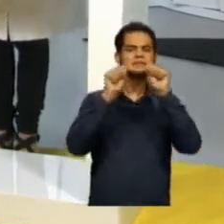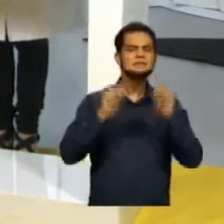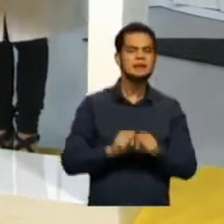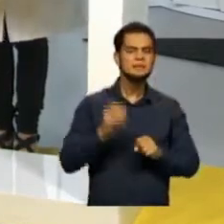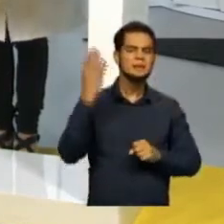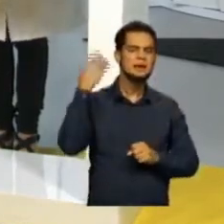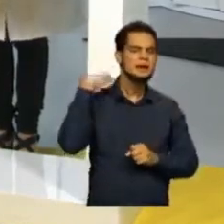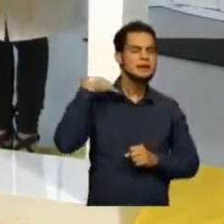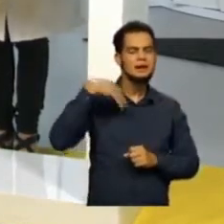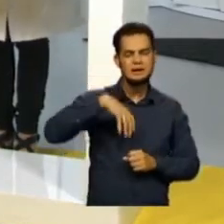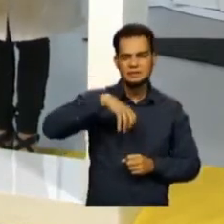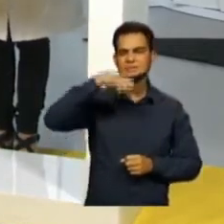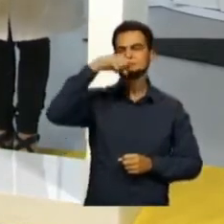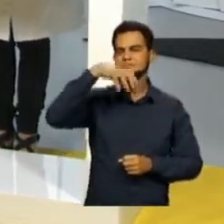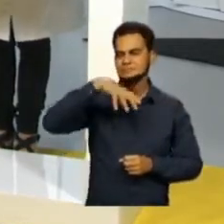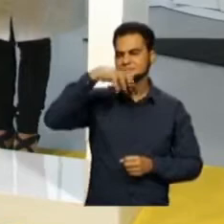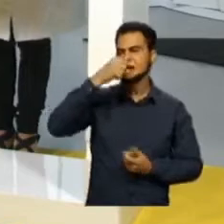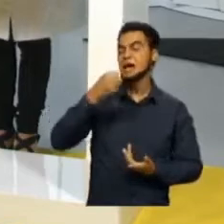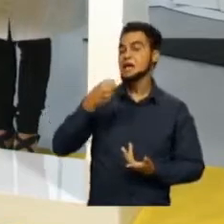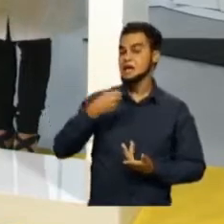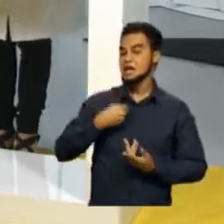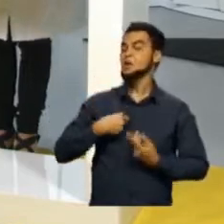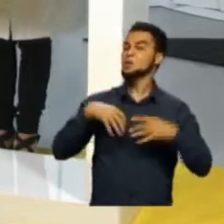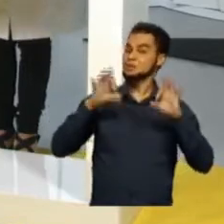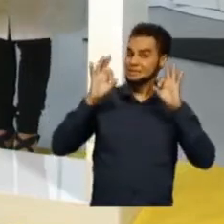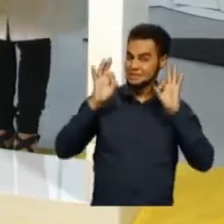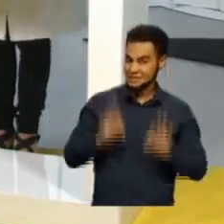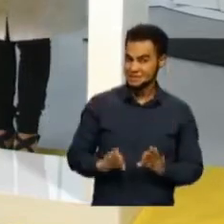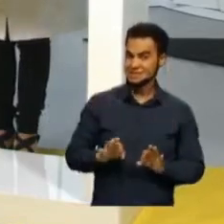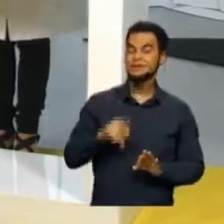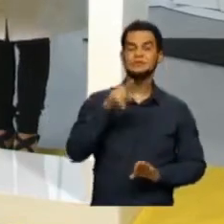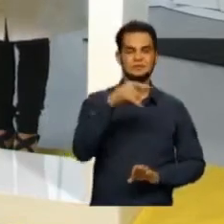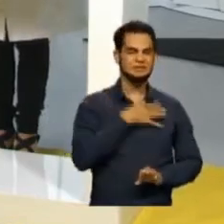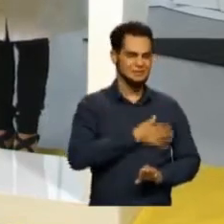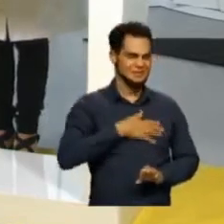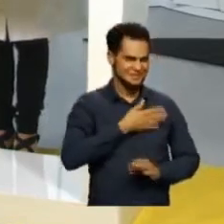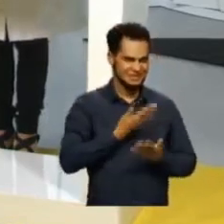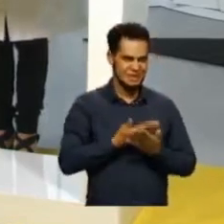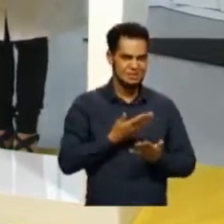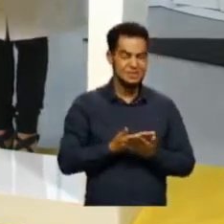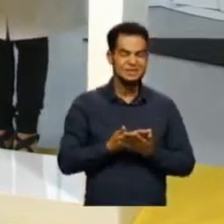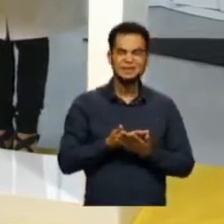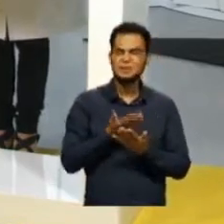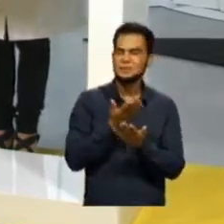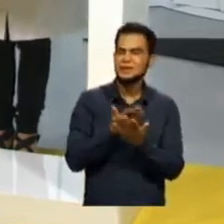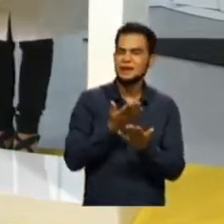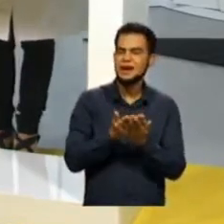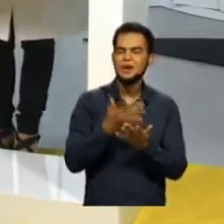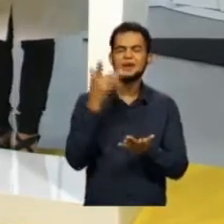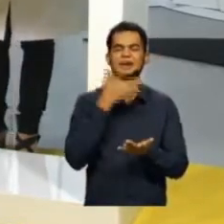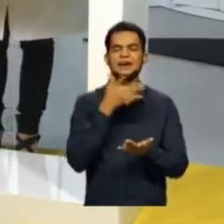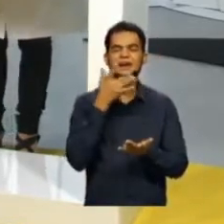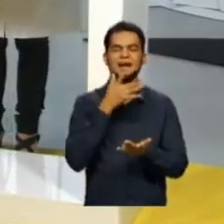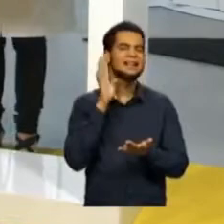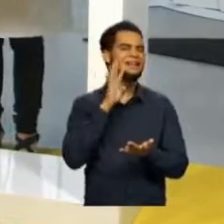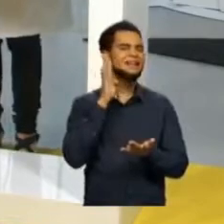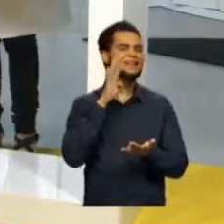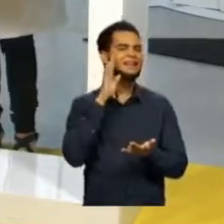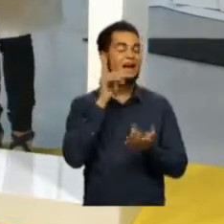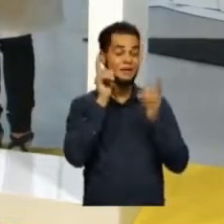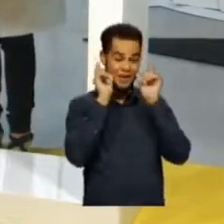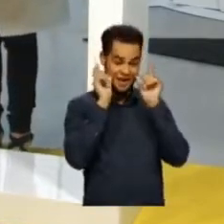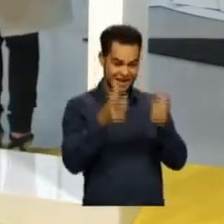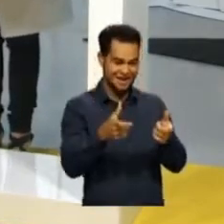que você vai gostar, porque é uma aula muito interessante, ela é uma aula prática e é tudo de